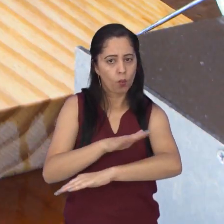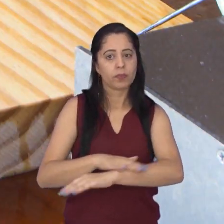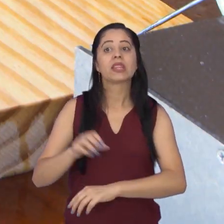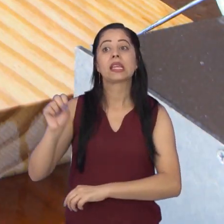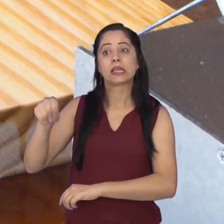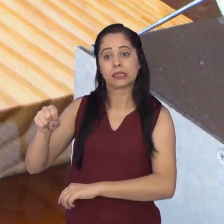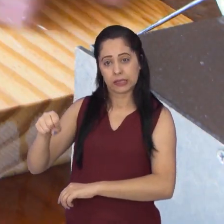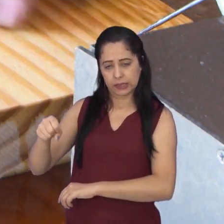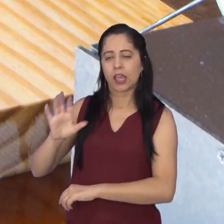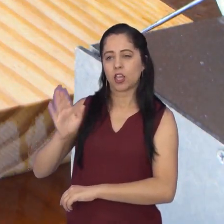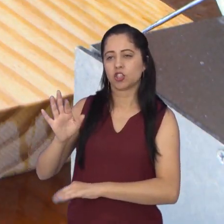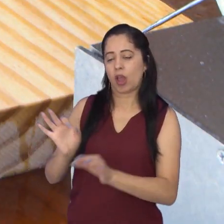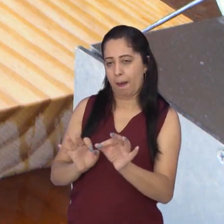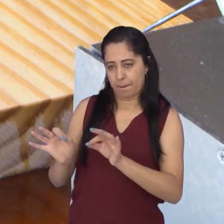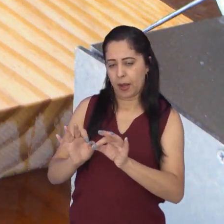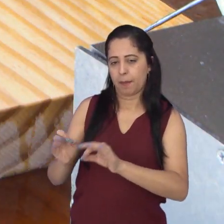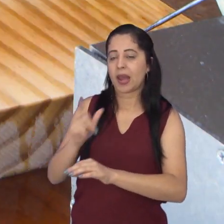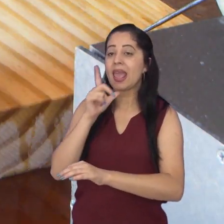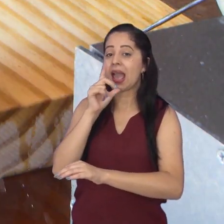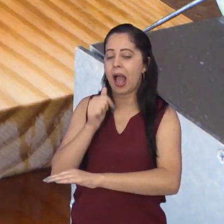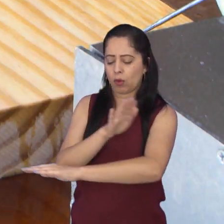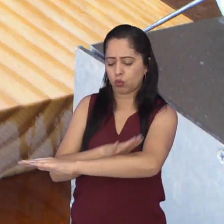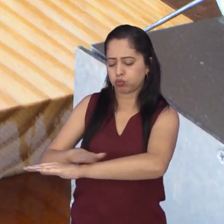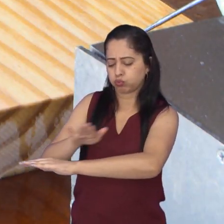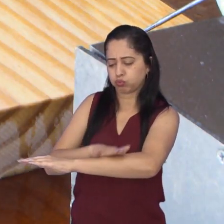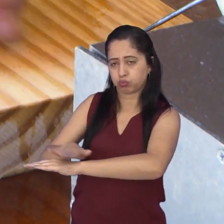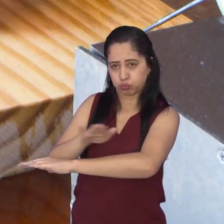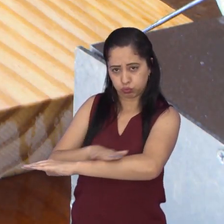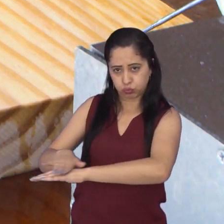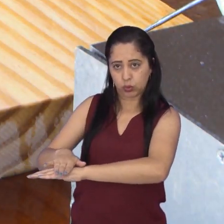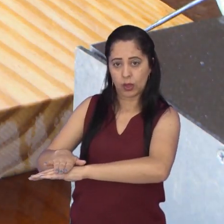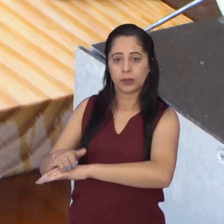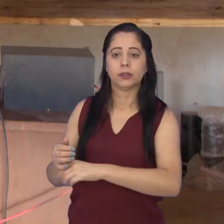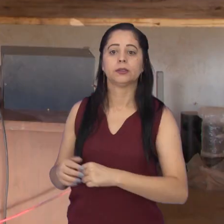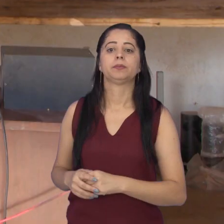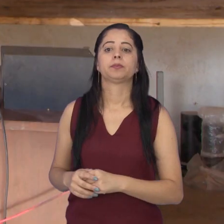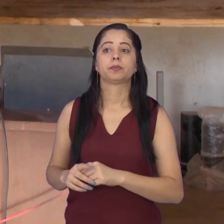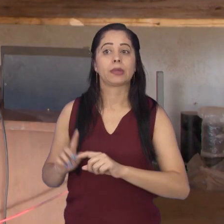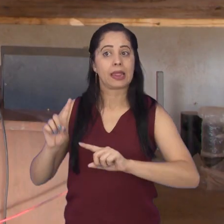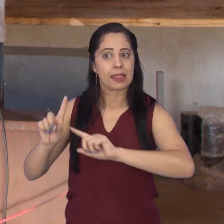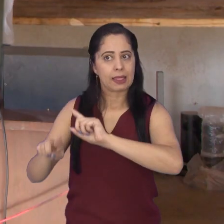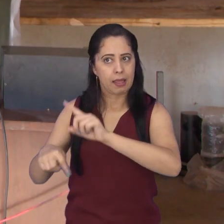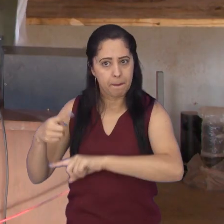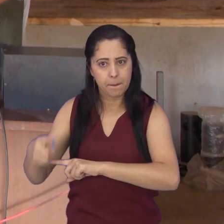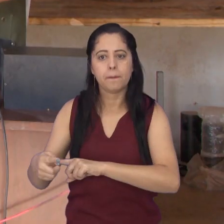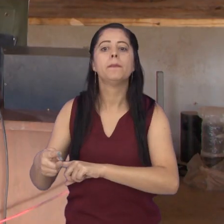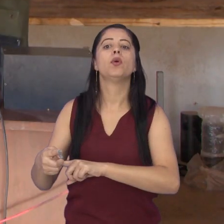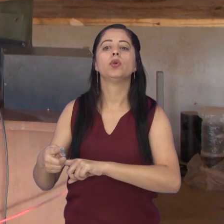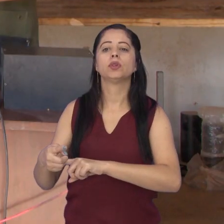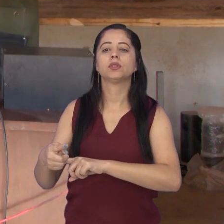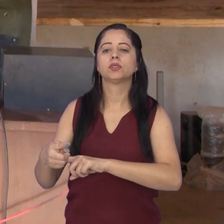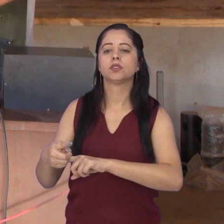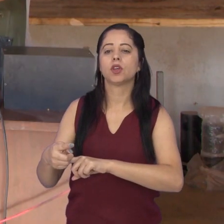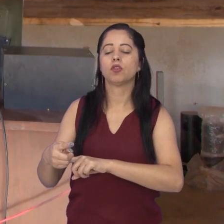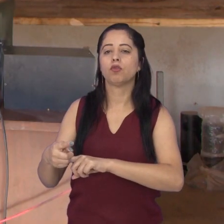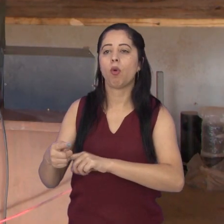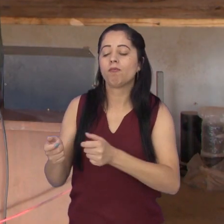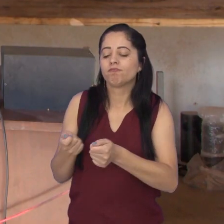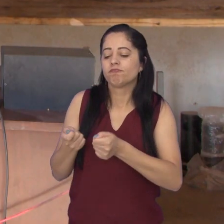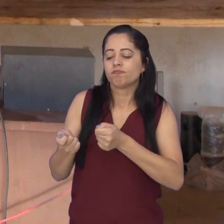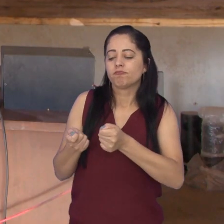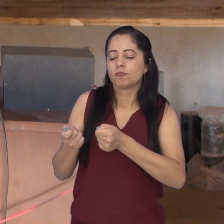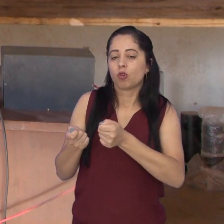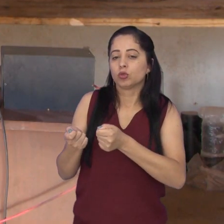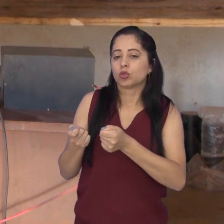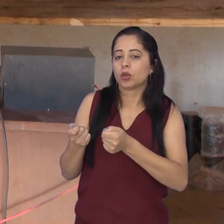solução aquosa. Ah, tá, sem não é ela água. Não acontece, não. É água com uma mistura. E depois eu vou tentando